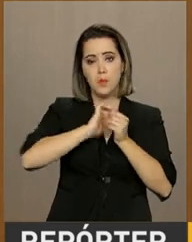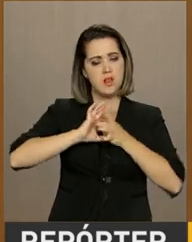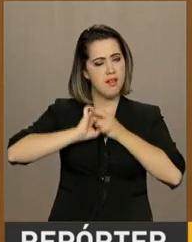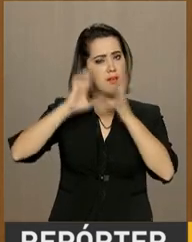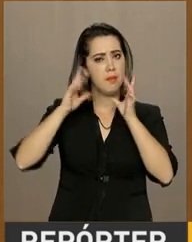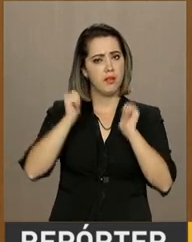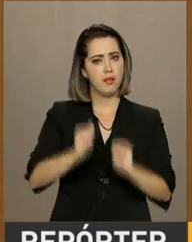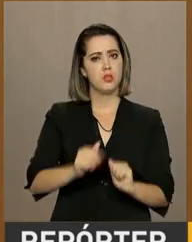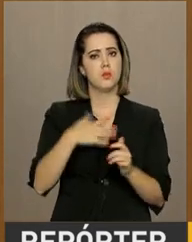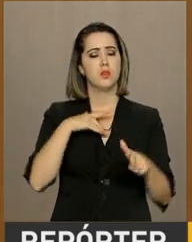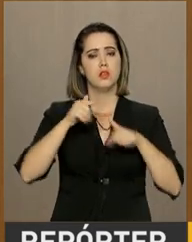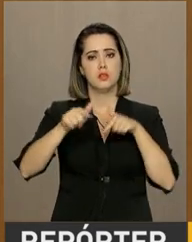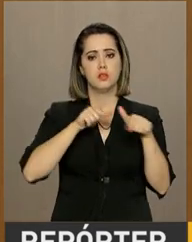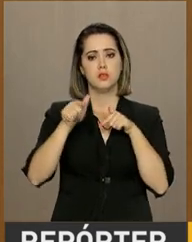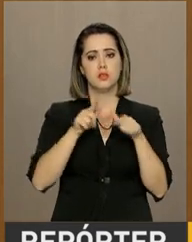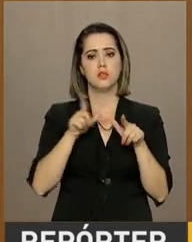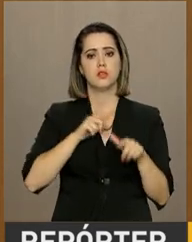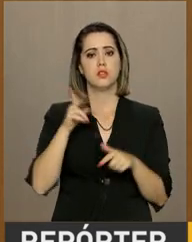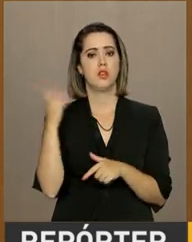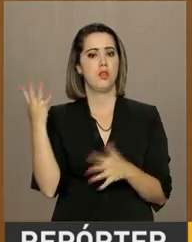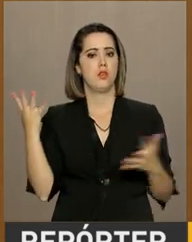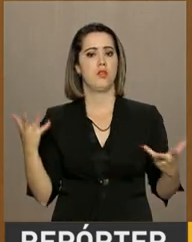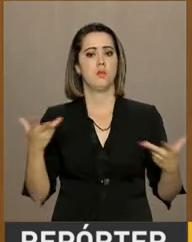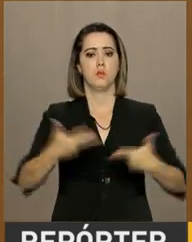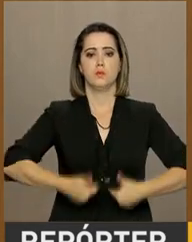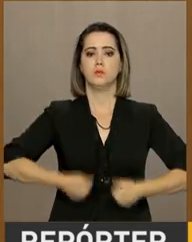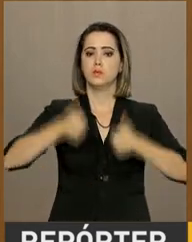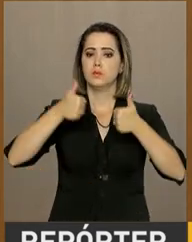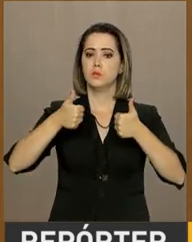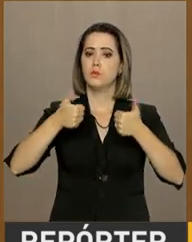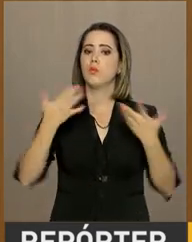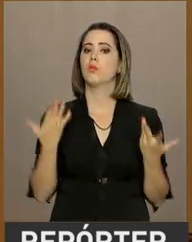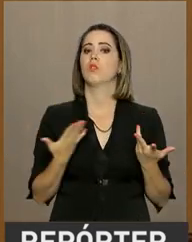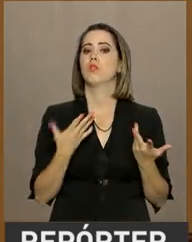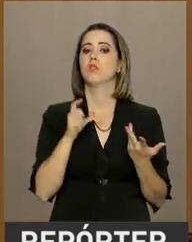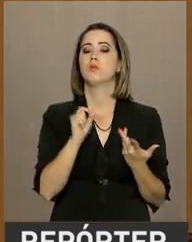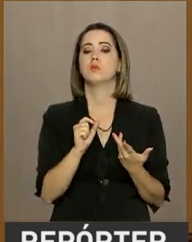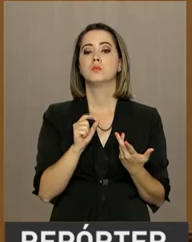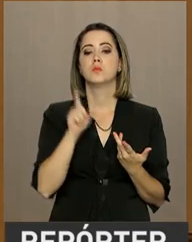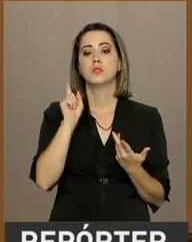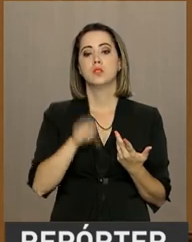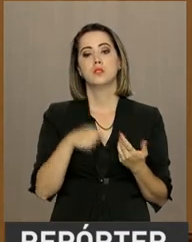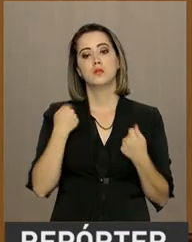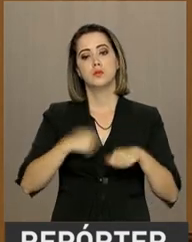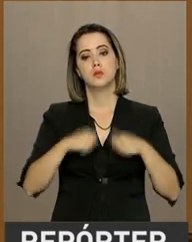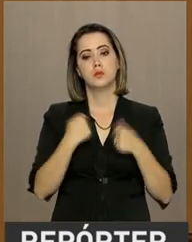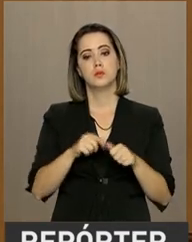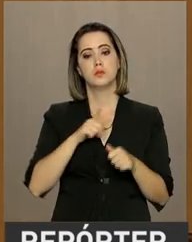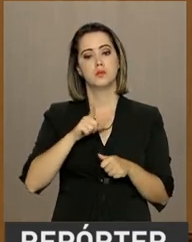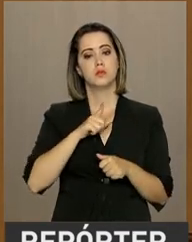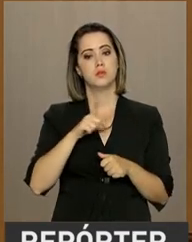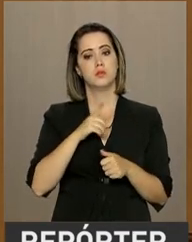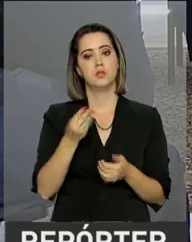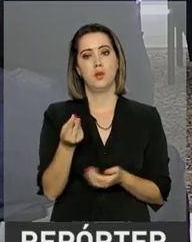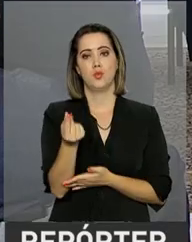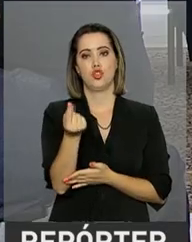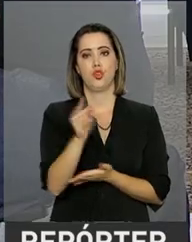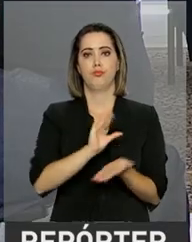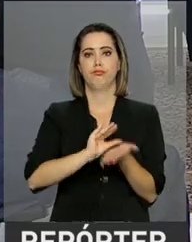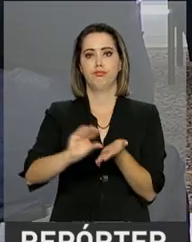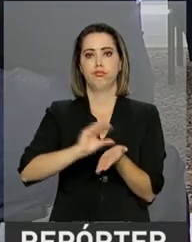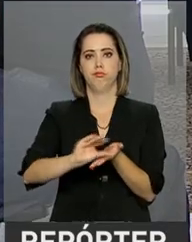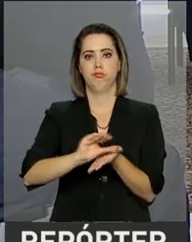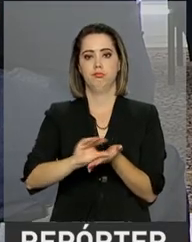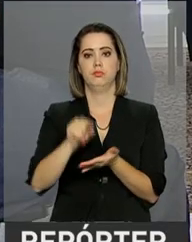para que o trabalho das mulheres tenha mais eficácia e eficiência e sucesso, é preciso que tenhamos recursos. A